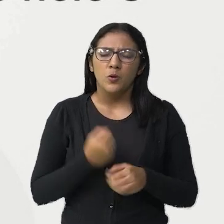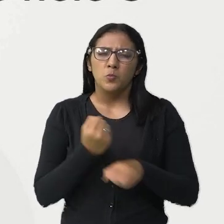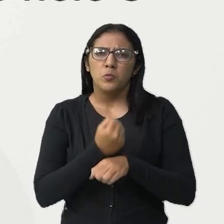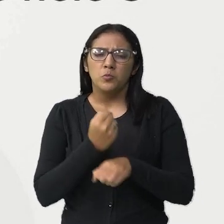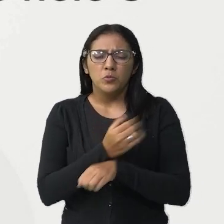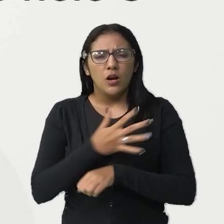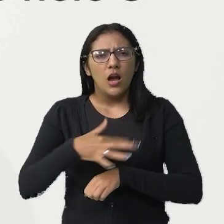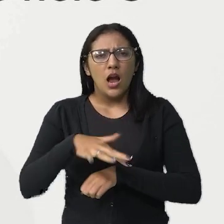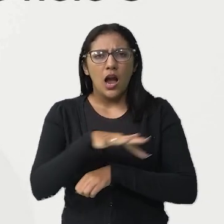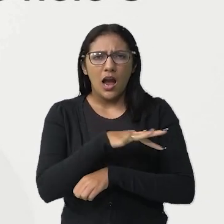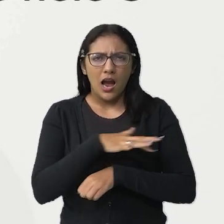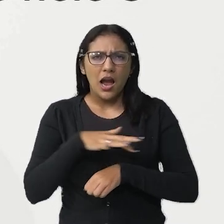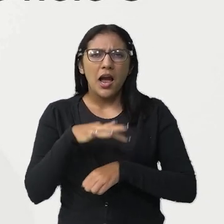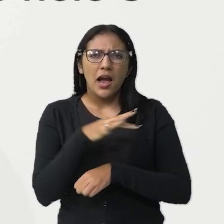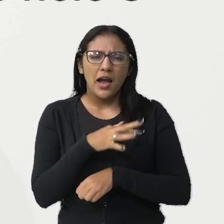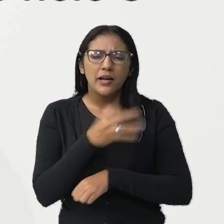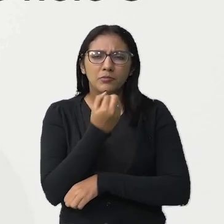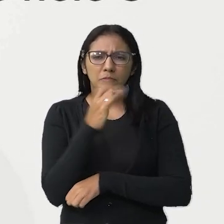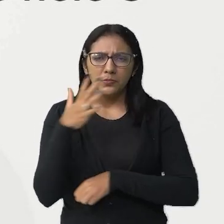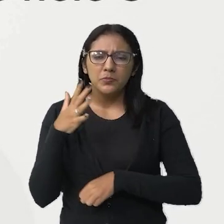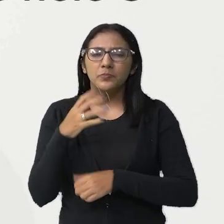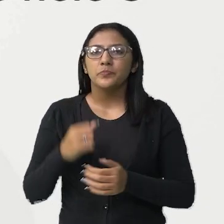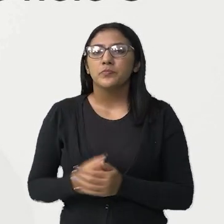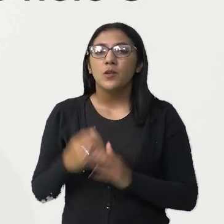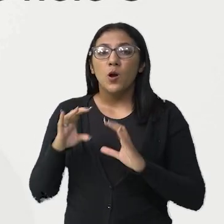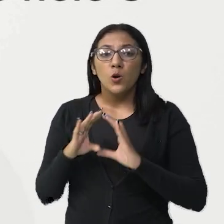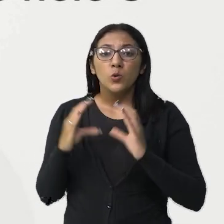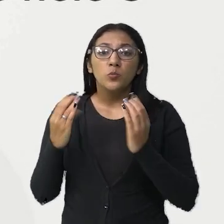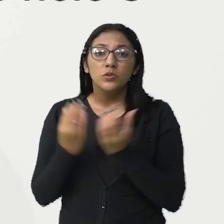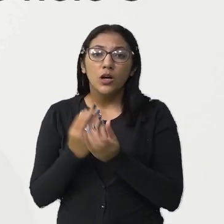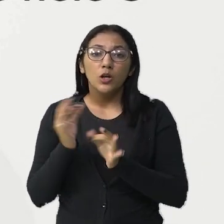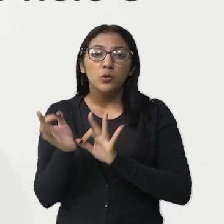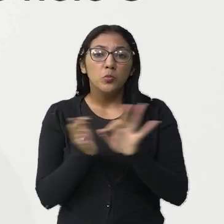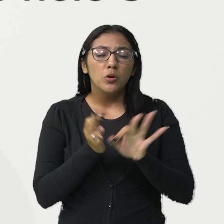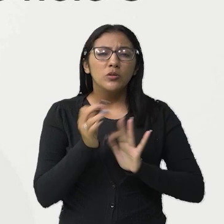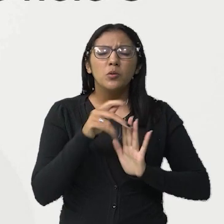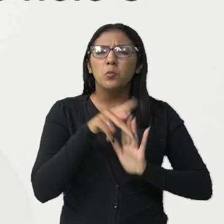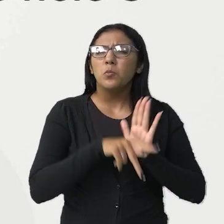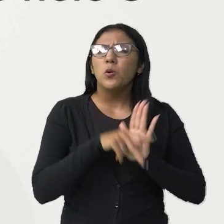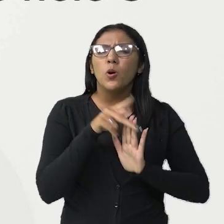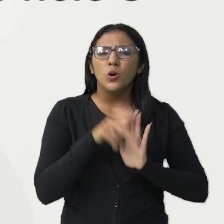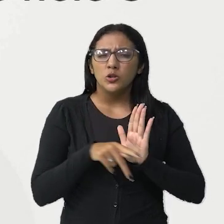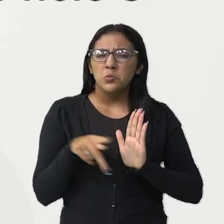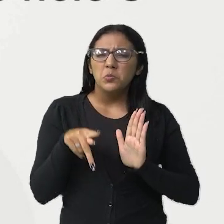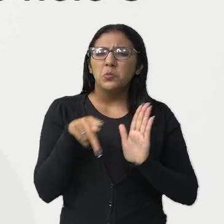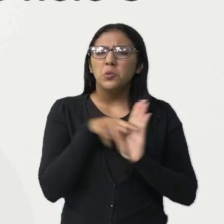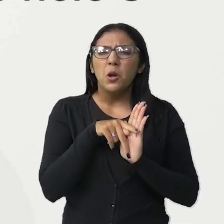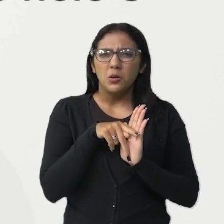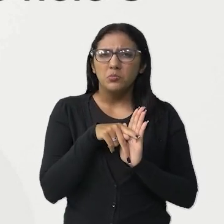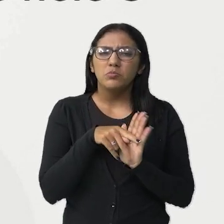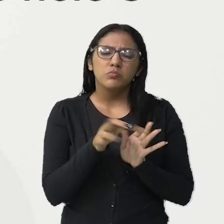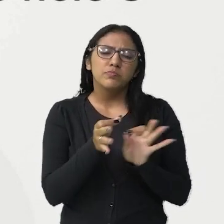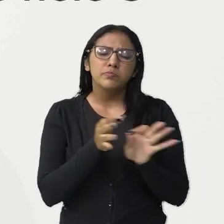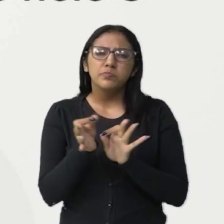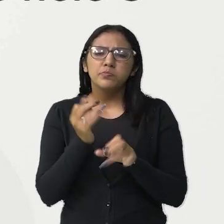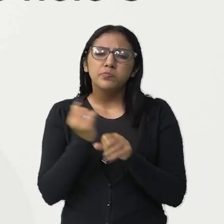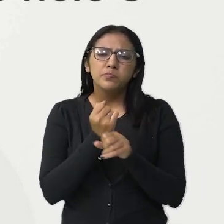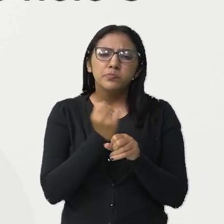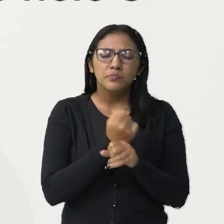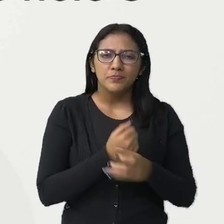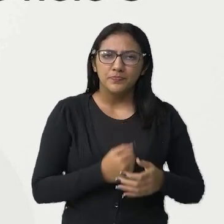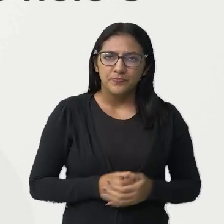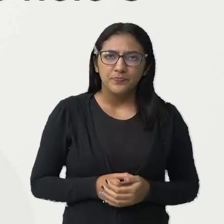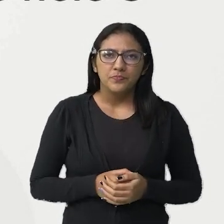parque, a comunidade organizou-se em um projeto conhecido como Revitalizar. Esse é o nome do projeto. Para que o